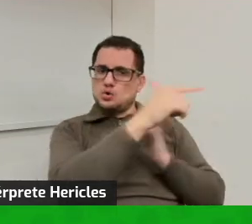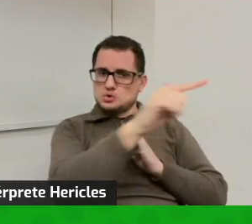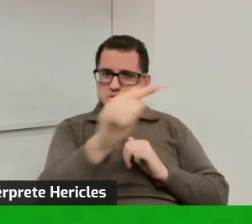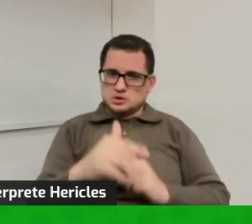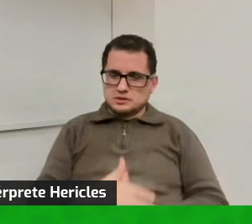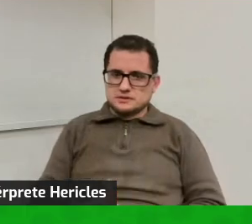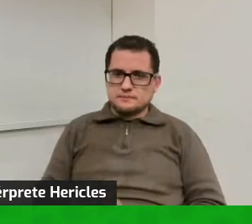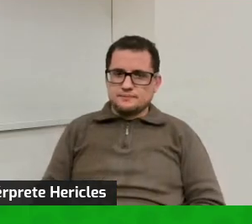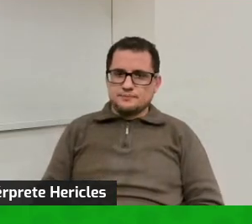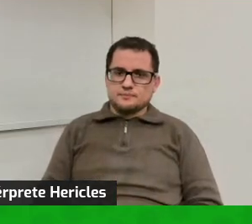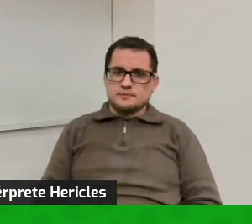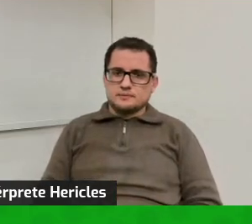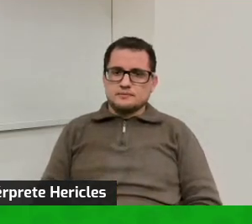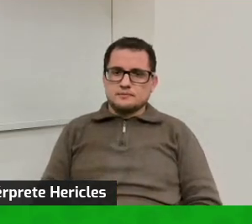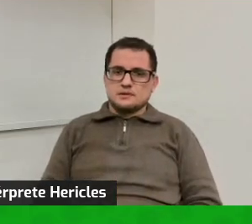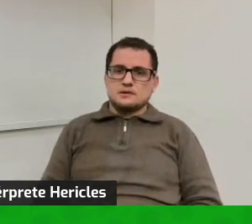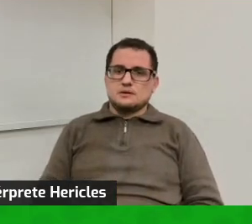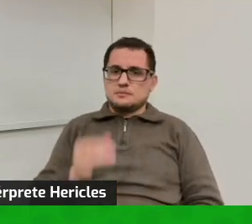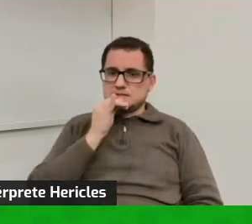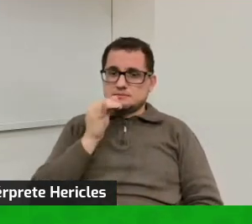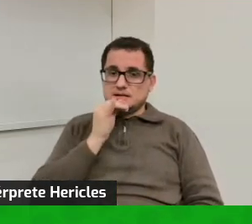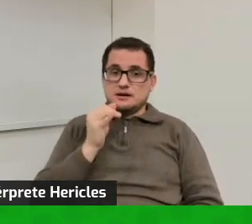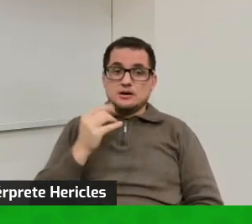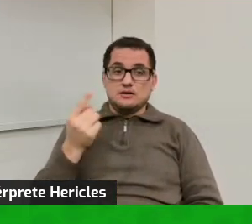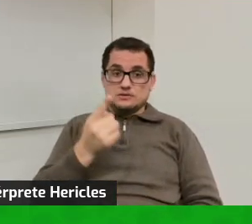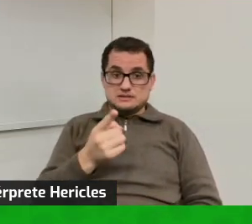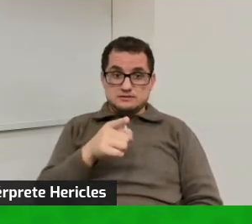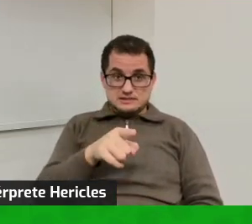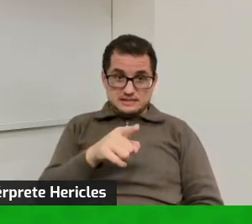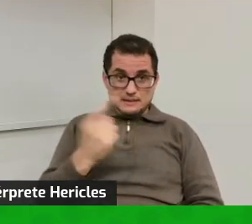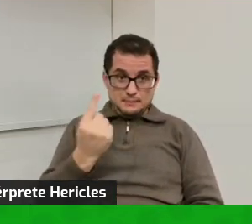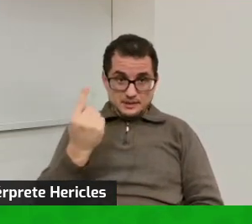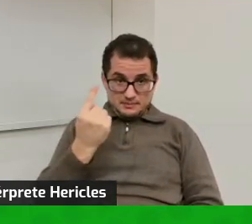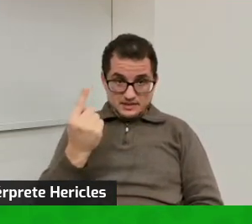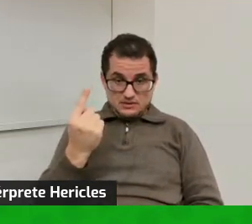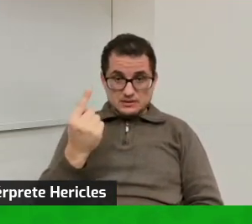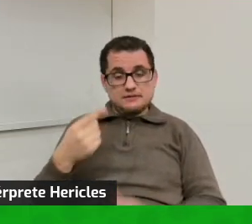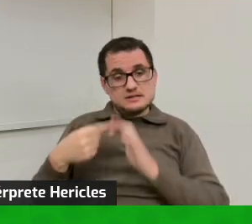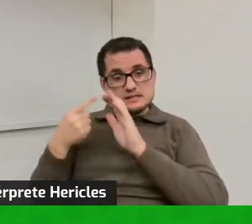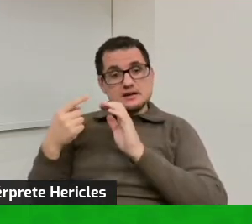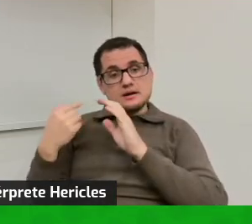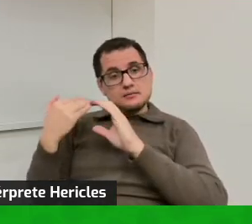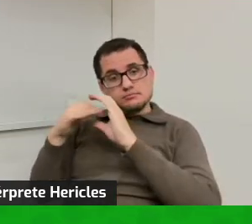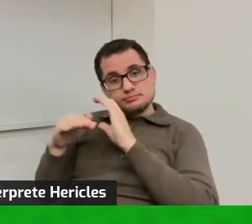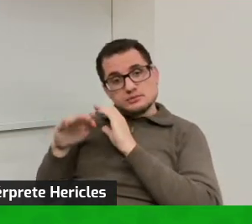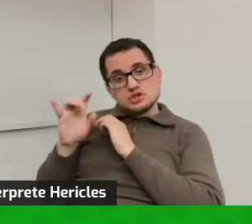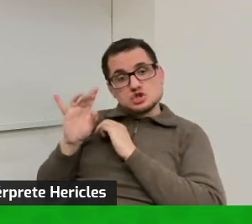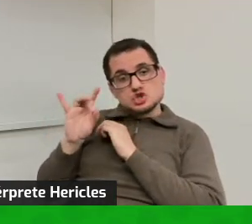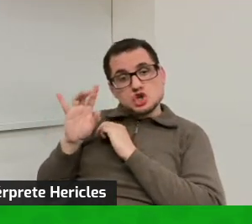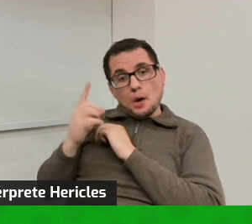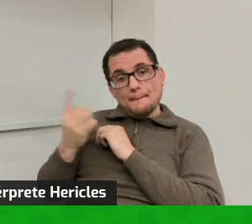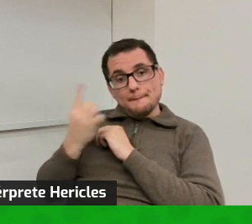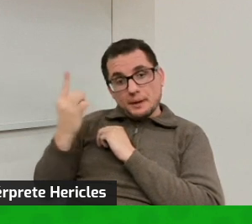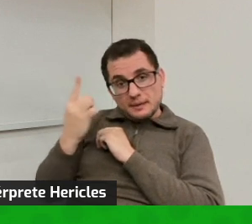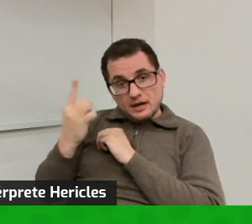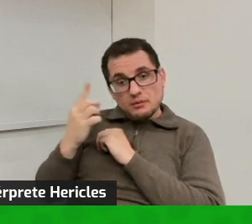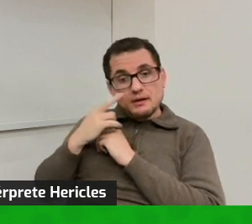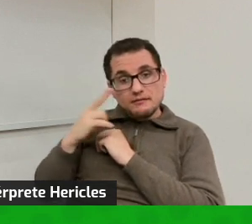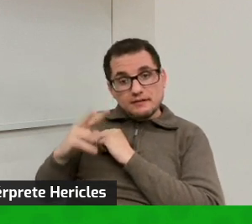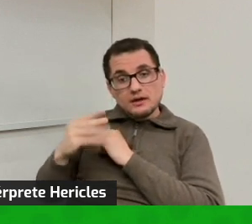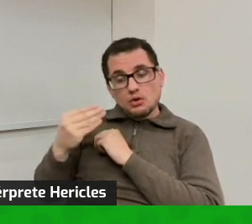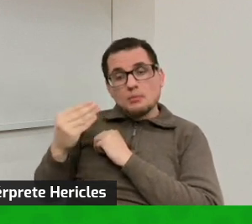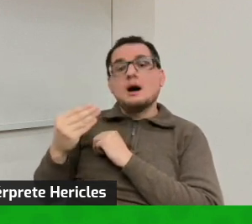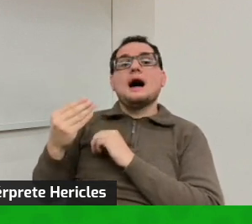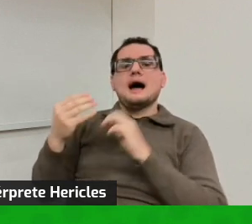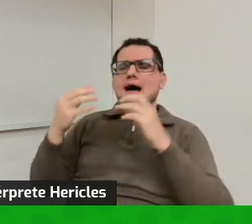que vai ser o 1. Coloca você como o primeiro da lista, dá um enviar, aí você vai receber aquele e-mail a primeira vez, recebeu o e-mail,